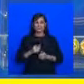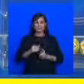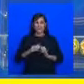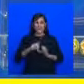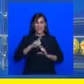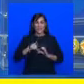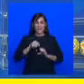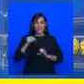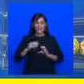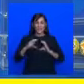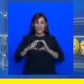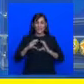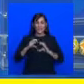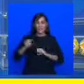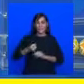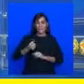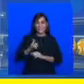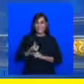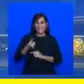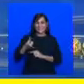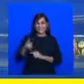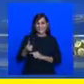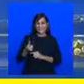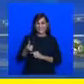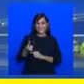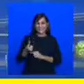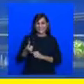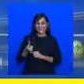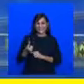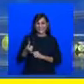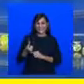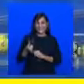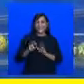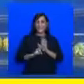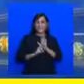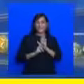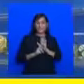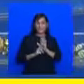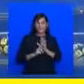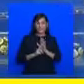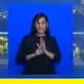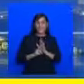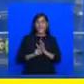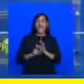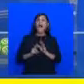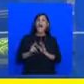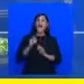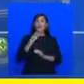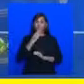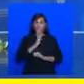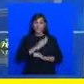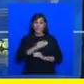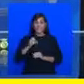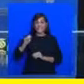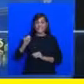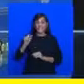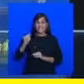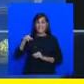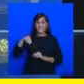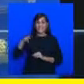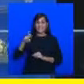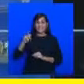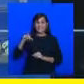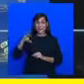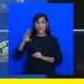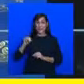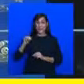bola sorteada, 66. Número 66, referente ao time Sampaio Correia do